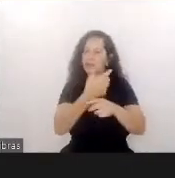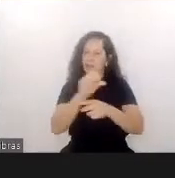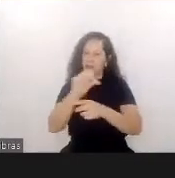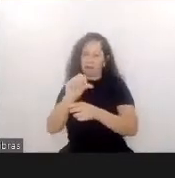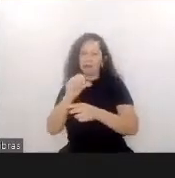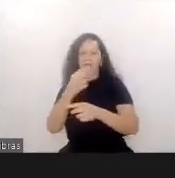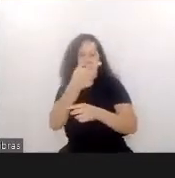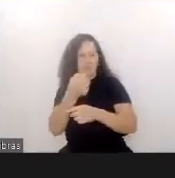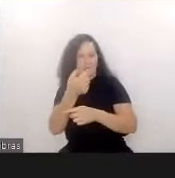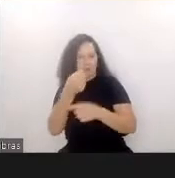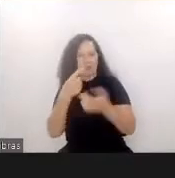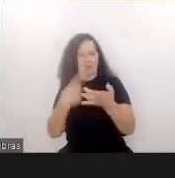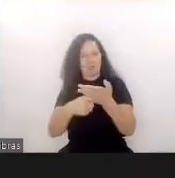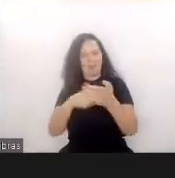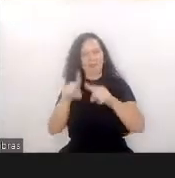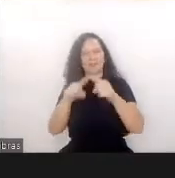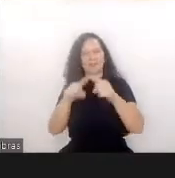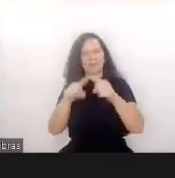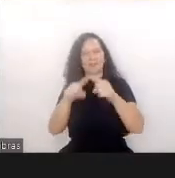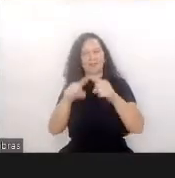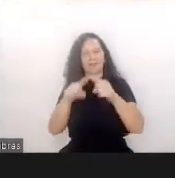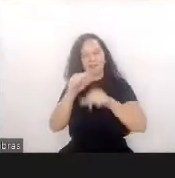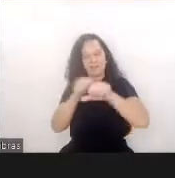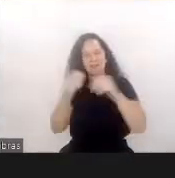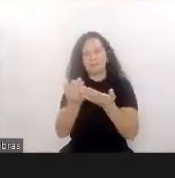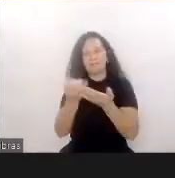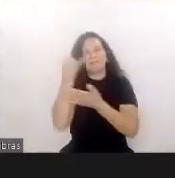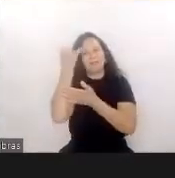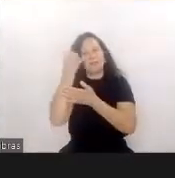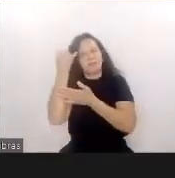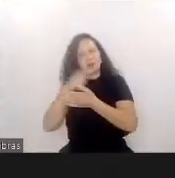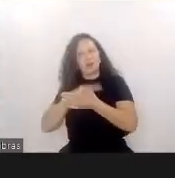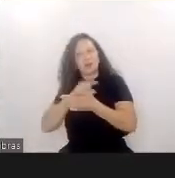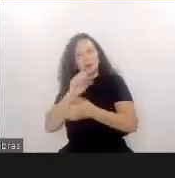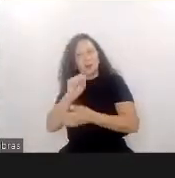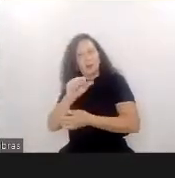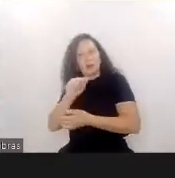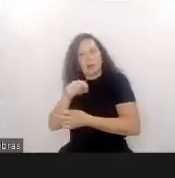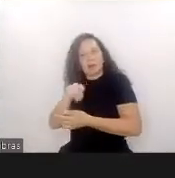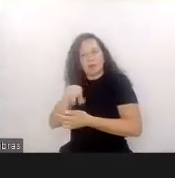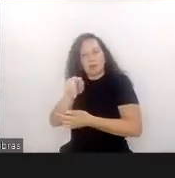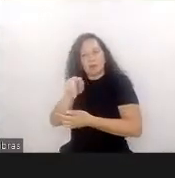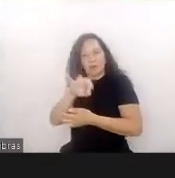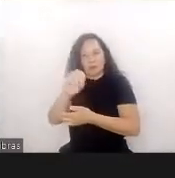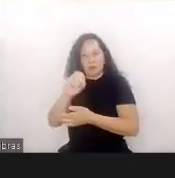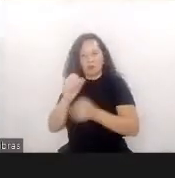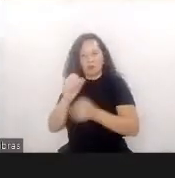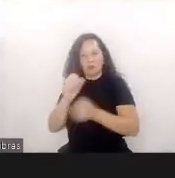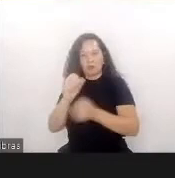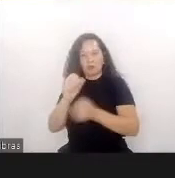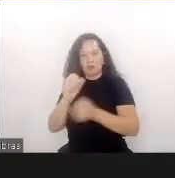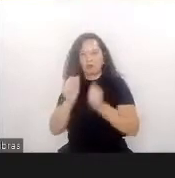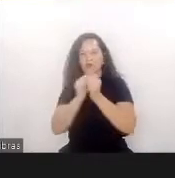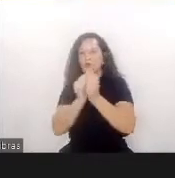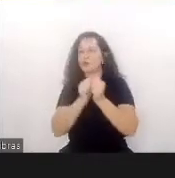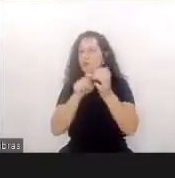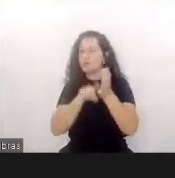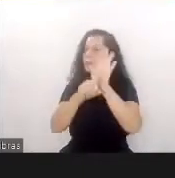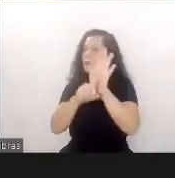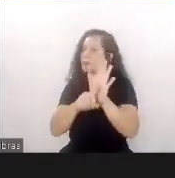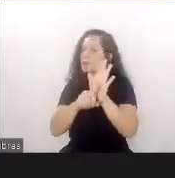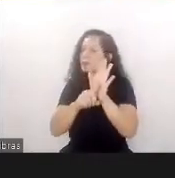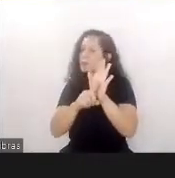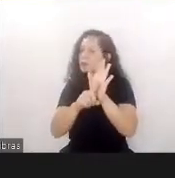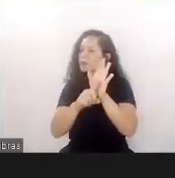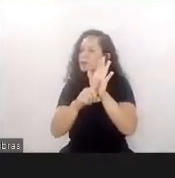amigo meu, que a gente faz, meu parceiro de pesquisa, para sermos curadores assistentes. E o nosso grupo